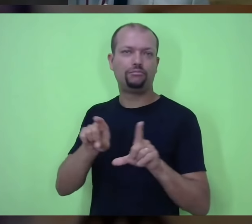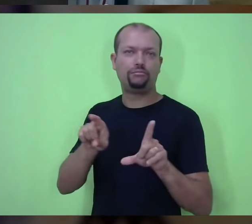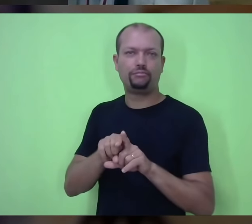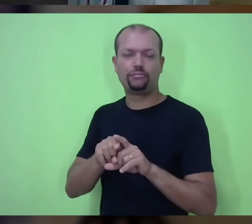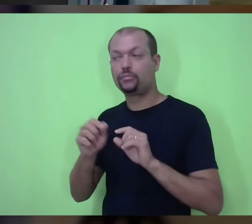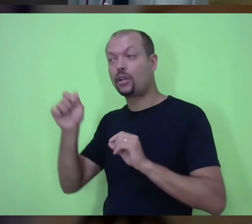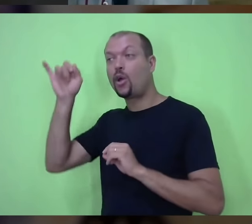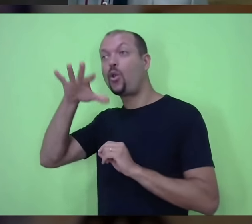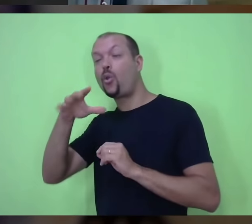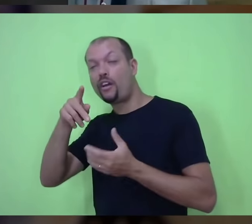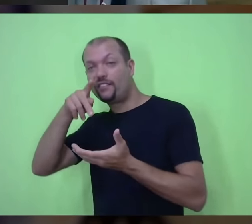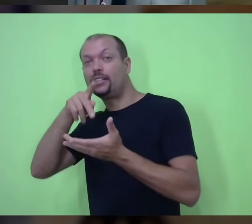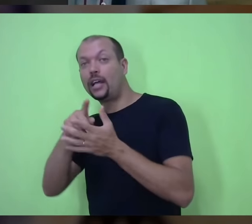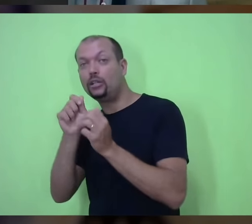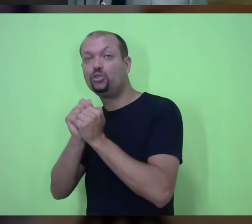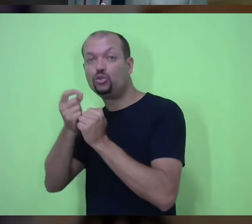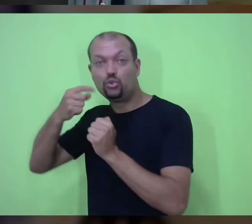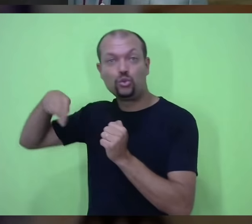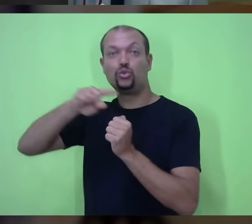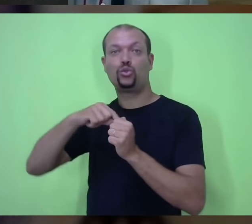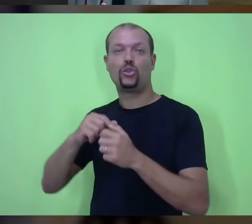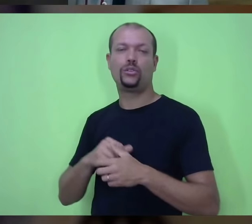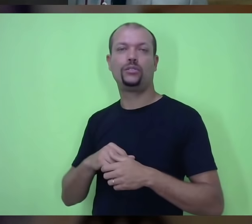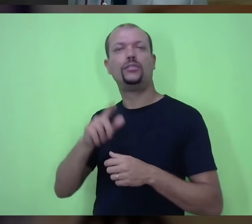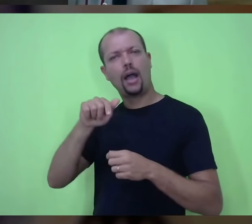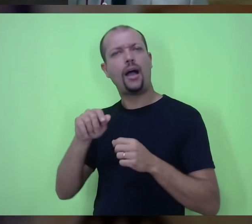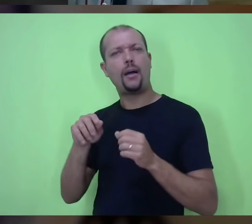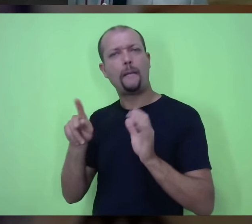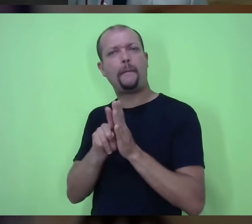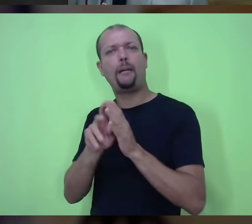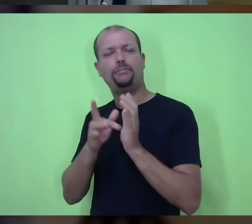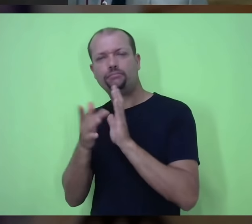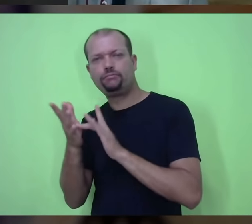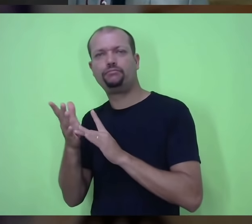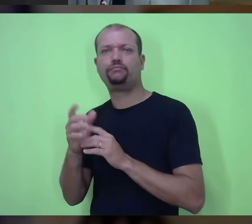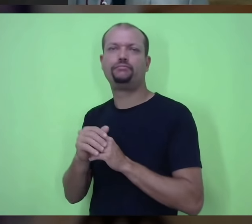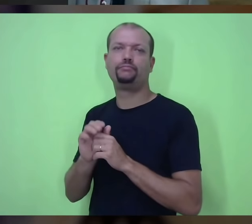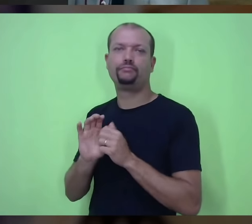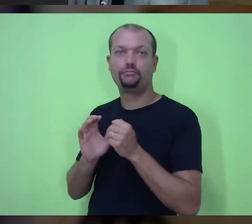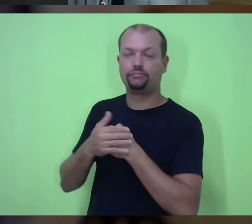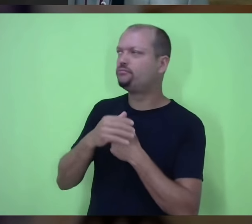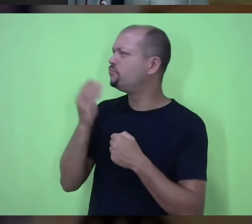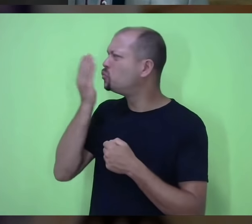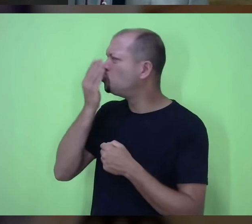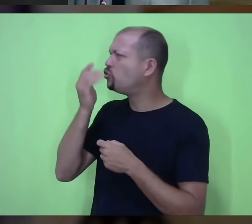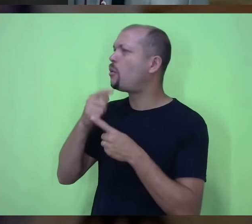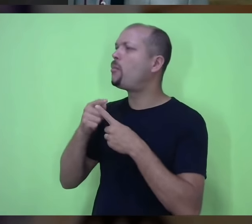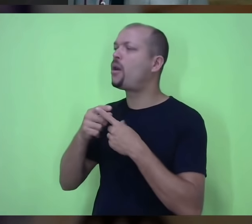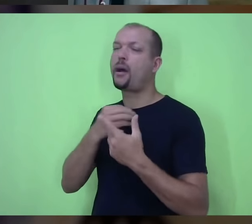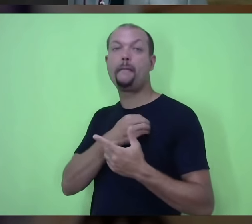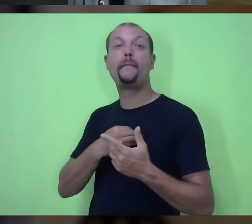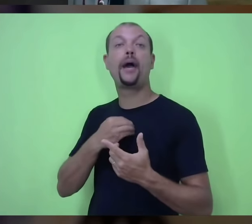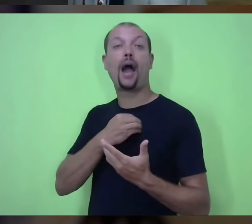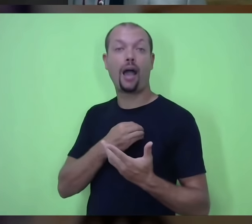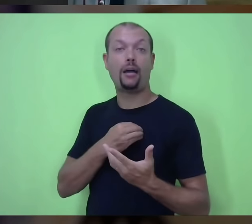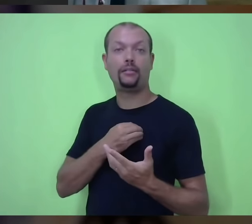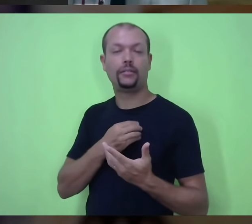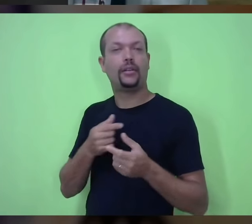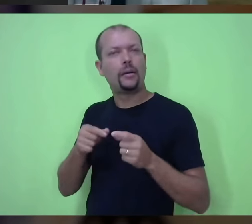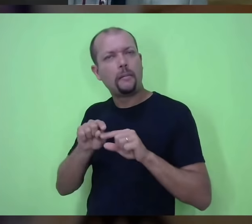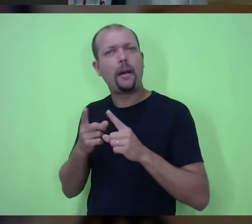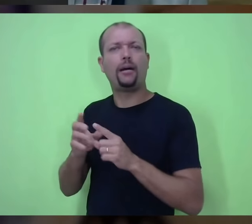luz, a verdade que está entre nós, nos falando sobre o Deus, o Pai, que está oculto de nossos olhos por conta do pecado.